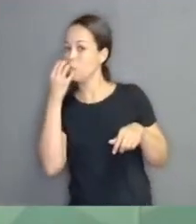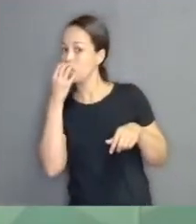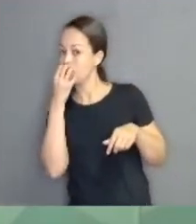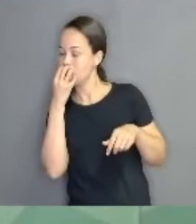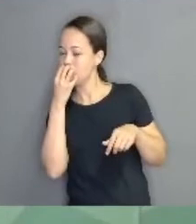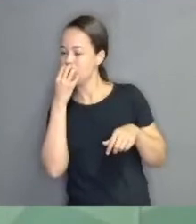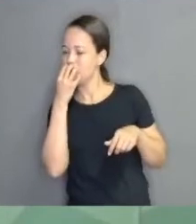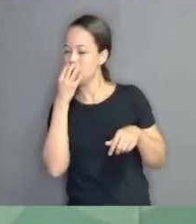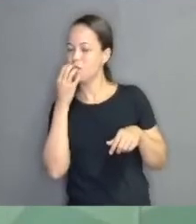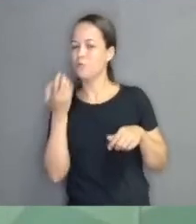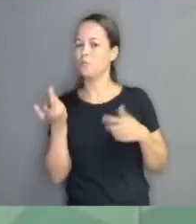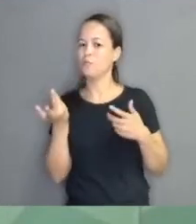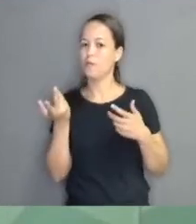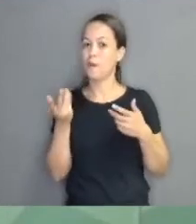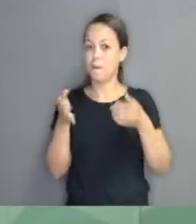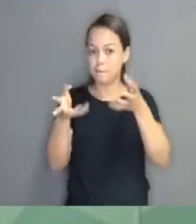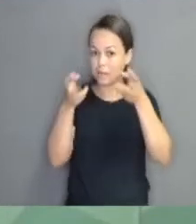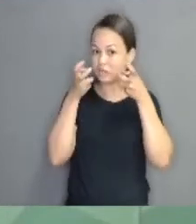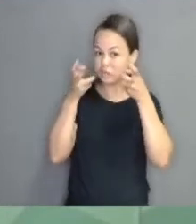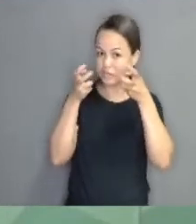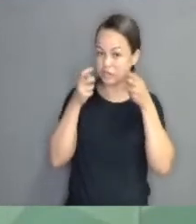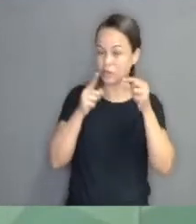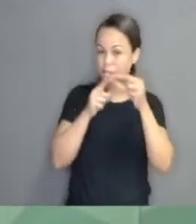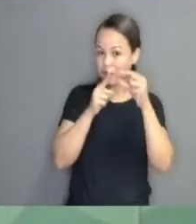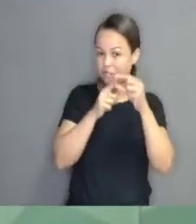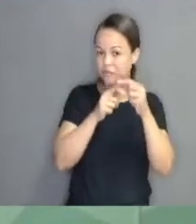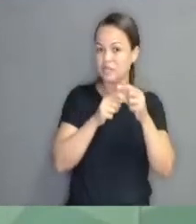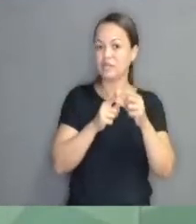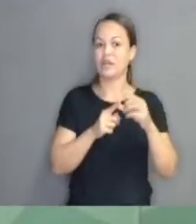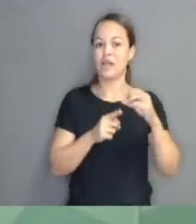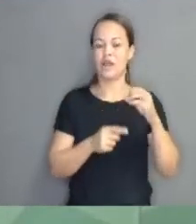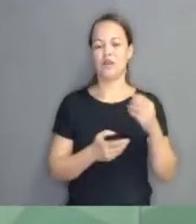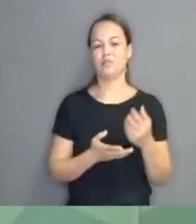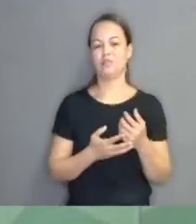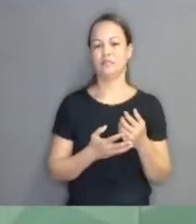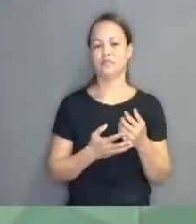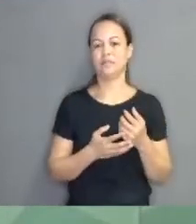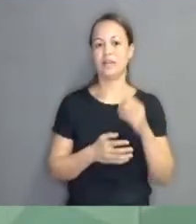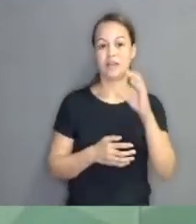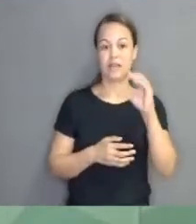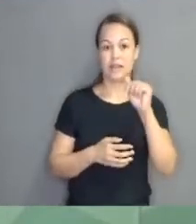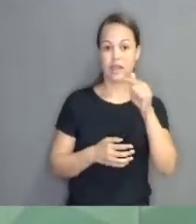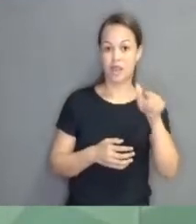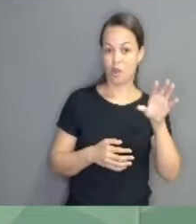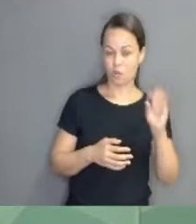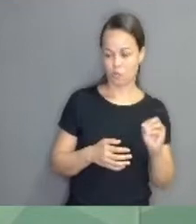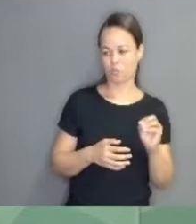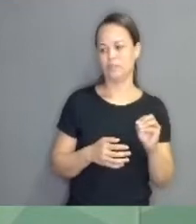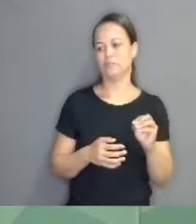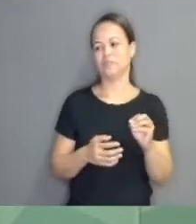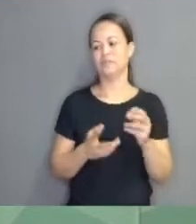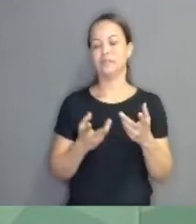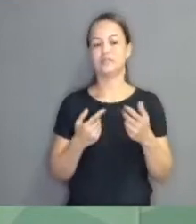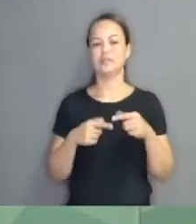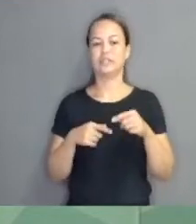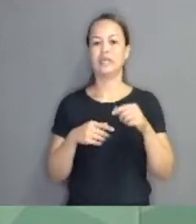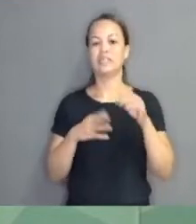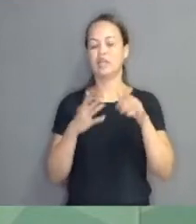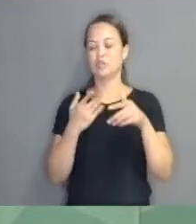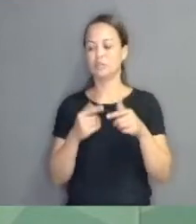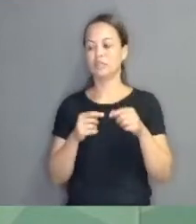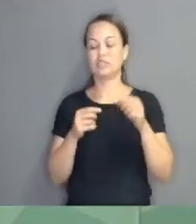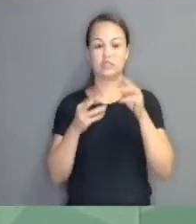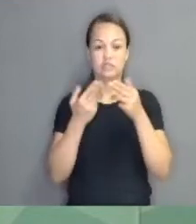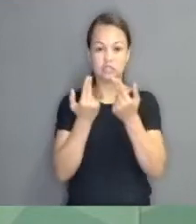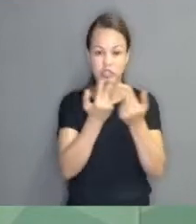presta atenção na papinha cão tá certo Vocês precisam pensar em outra linha que tenha